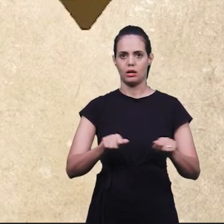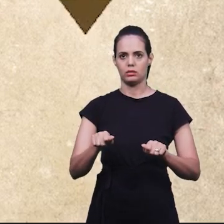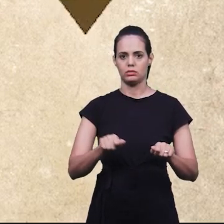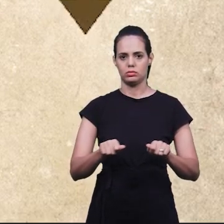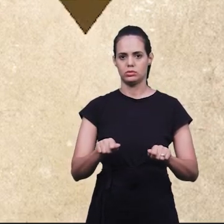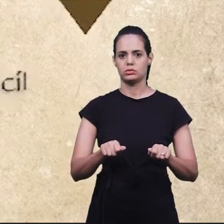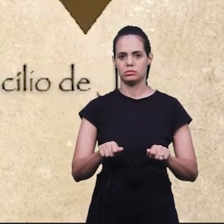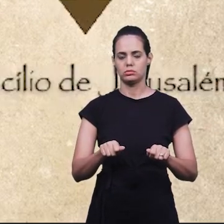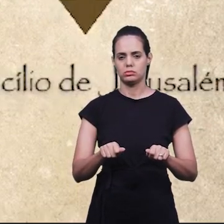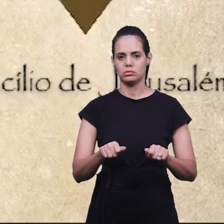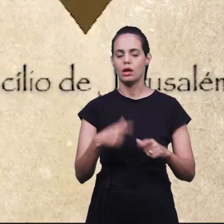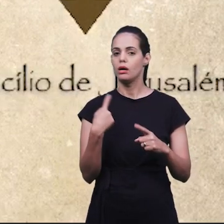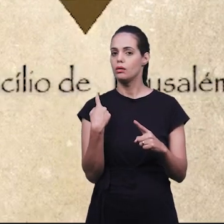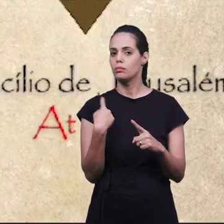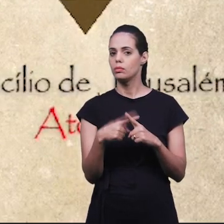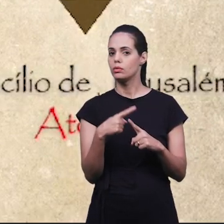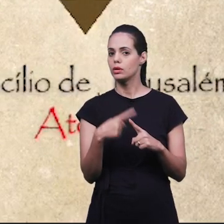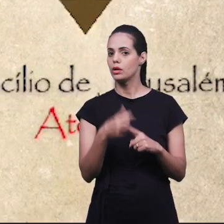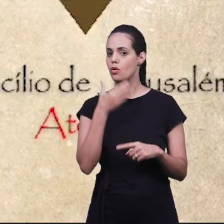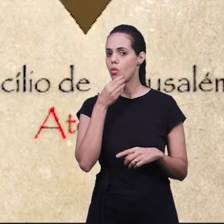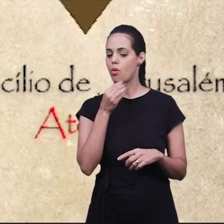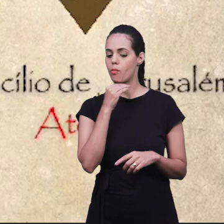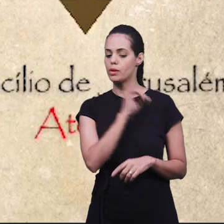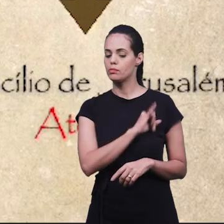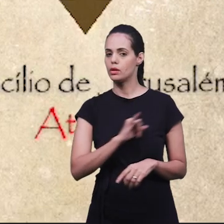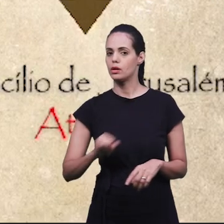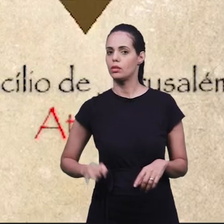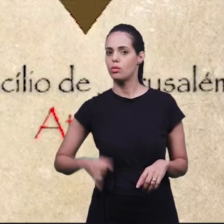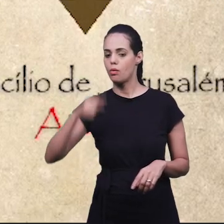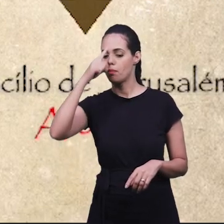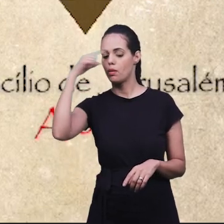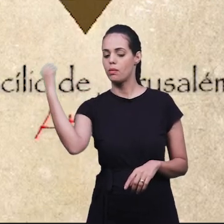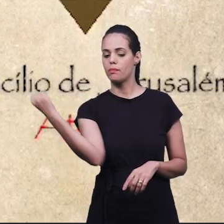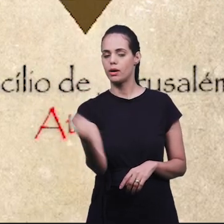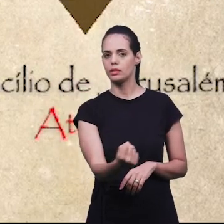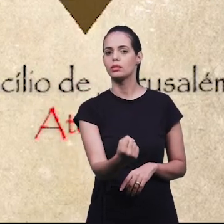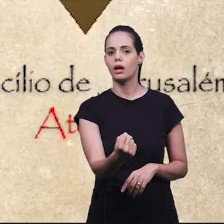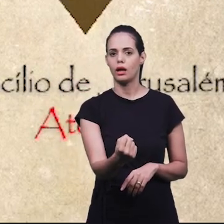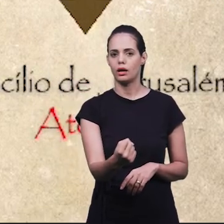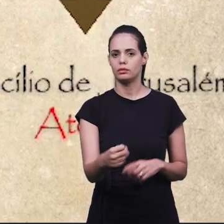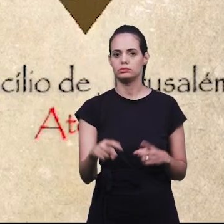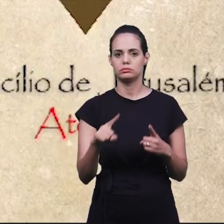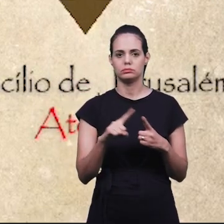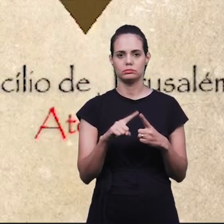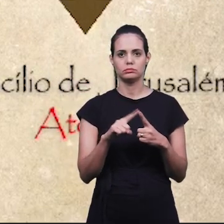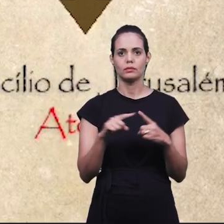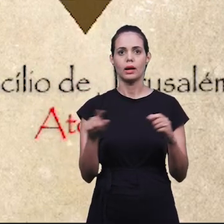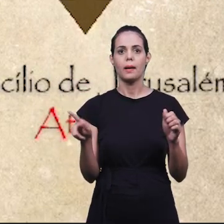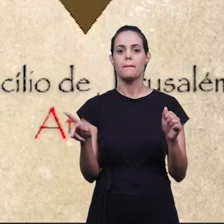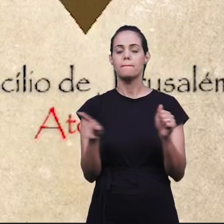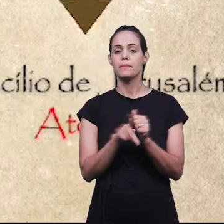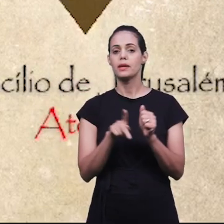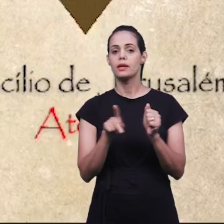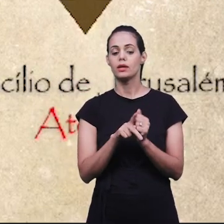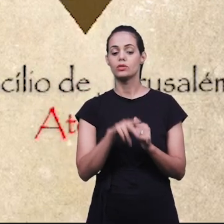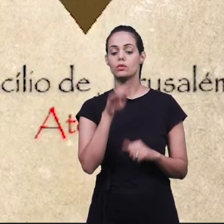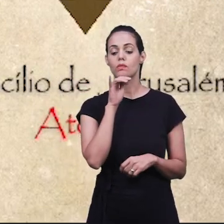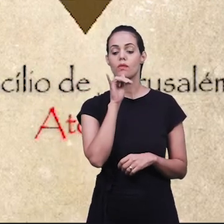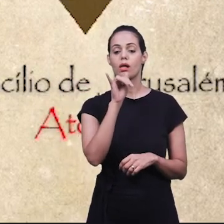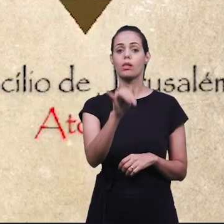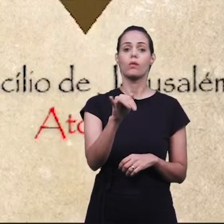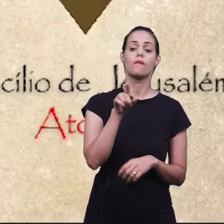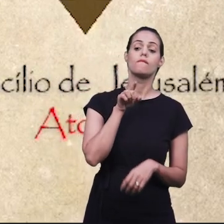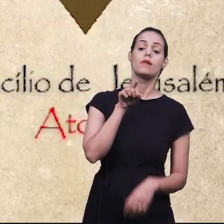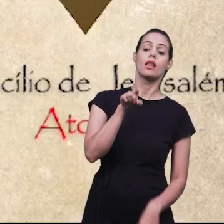e quando Cláudio era imperador. E no ato da sua morte, Pedro ali ele falou